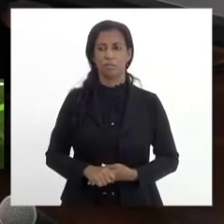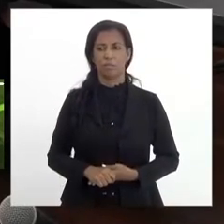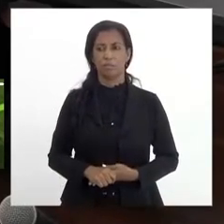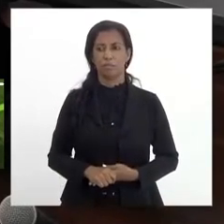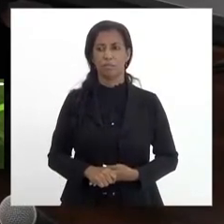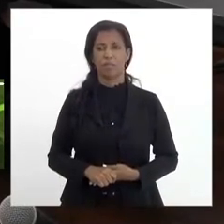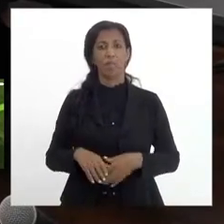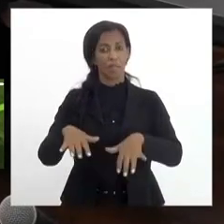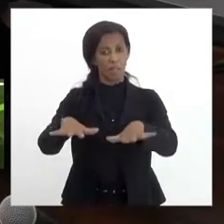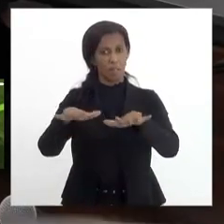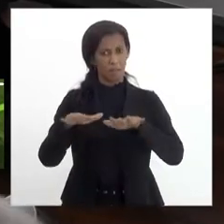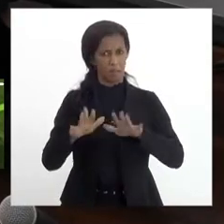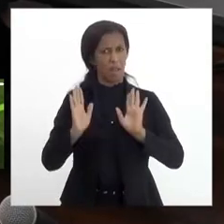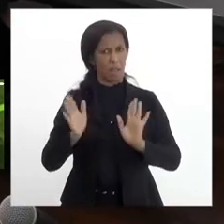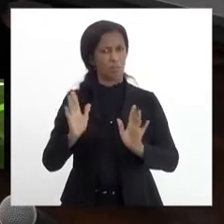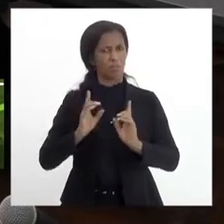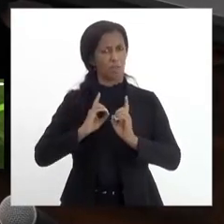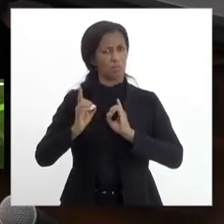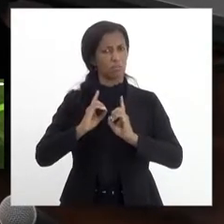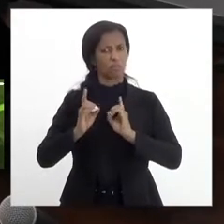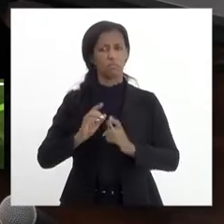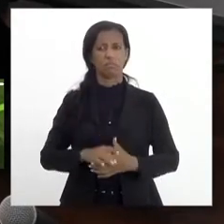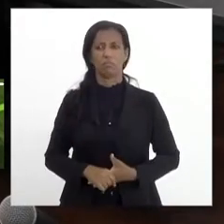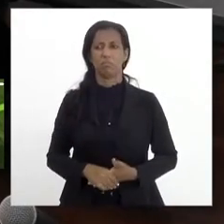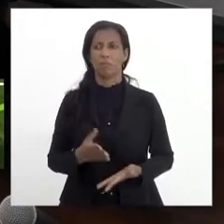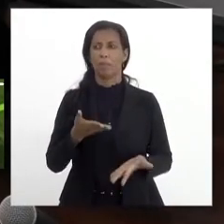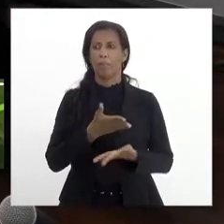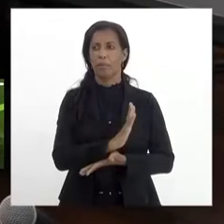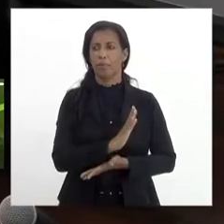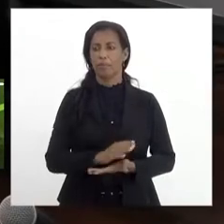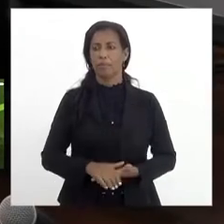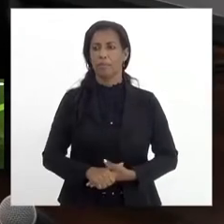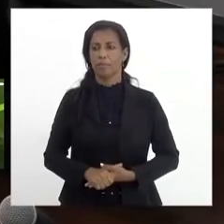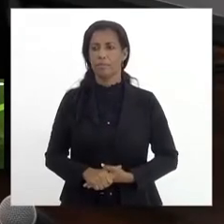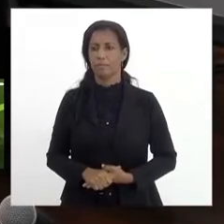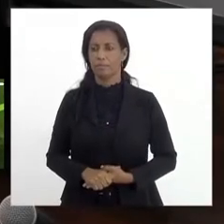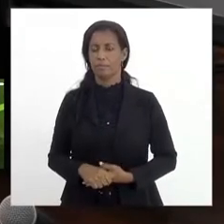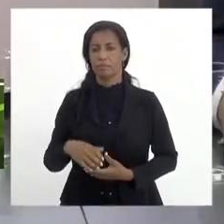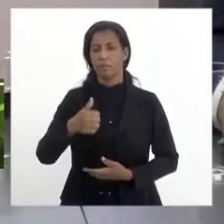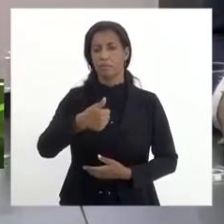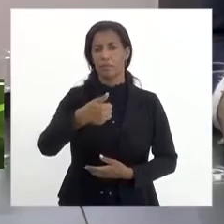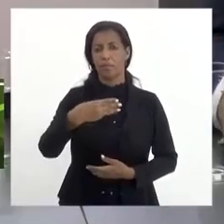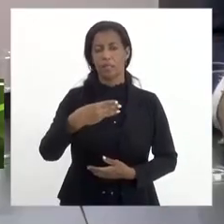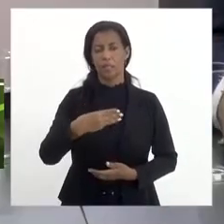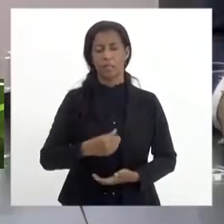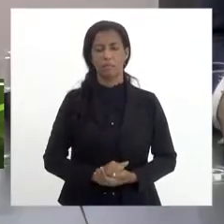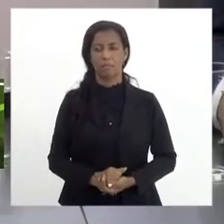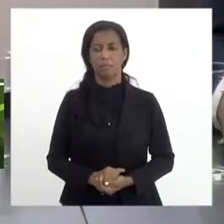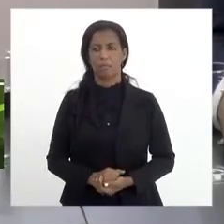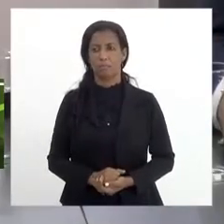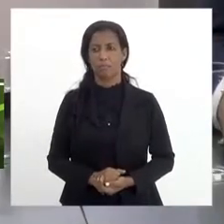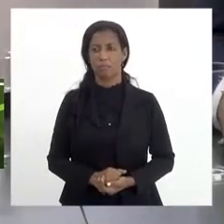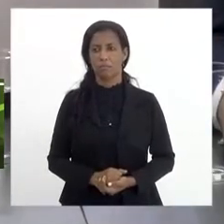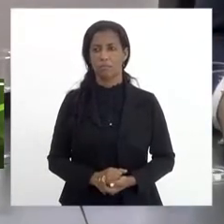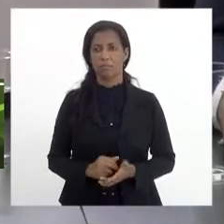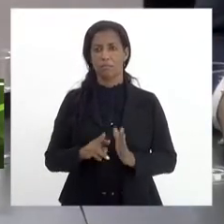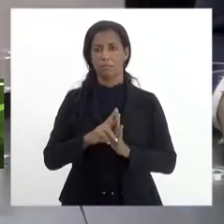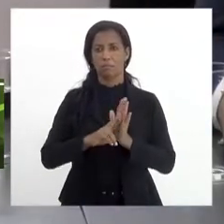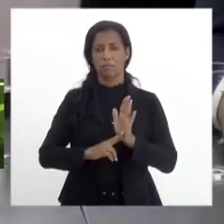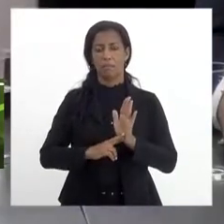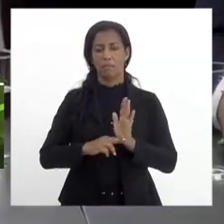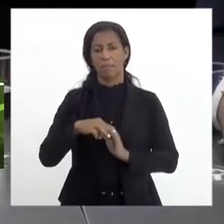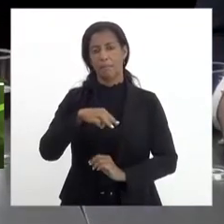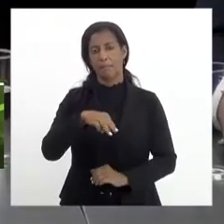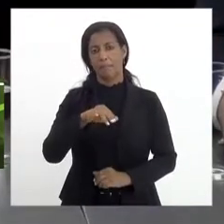plenário, discutimos o mérito. Aprovado. O 13 da pauta, relator deputado Marcos